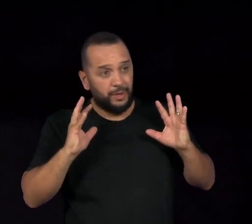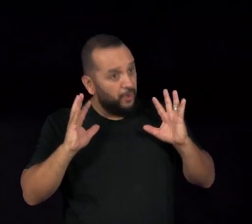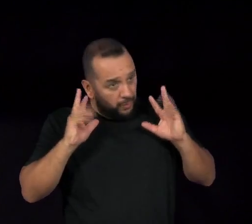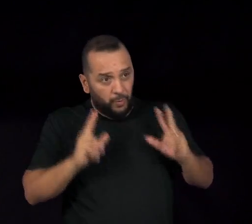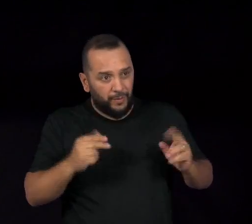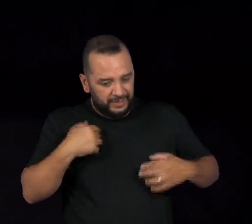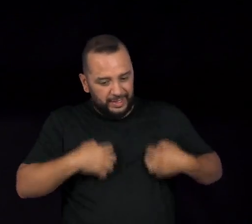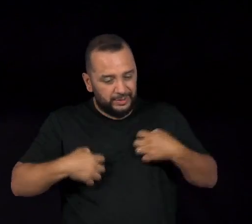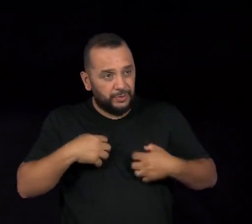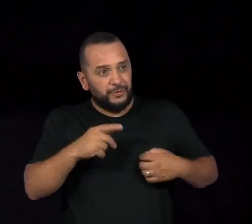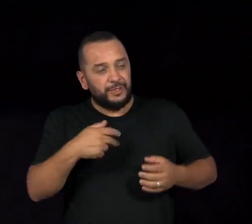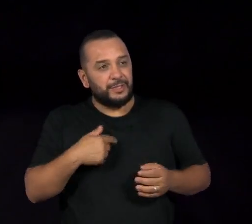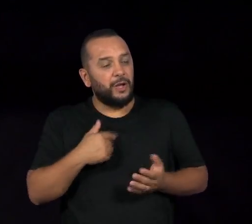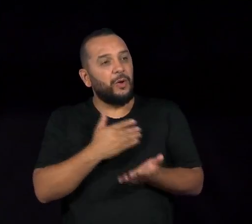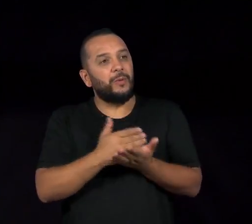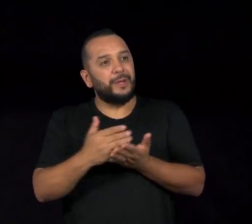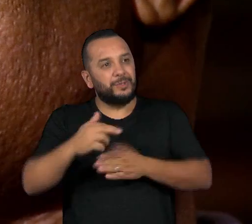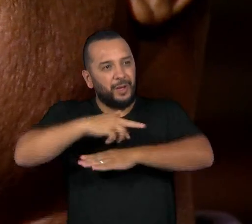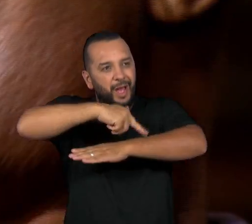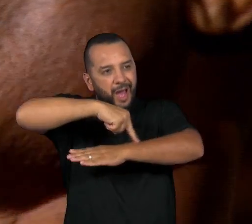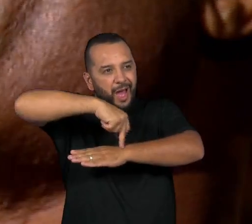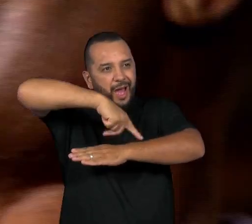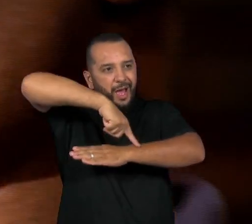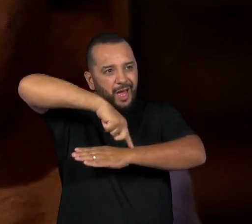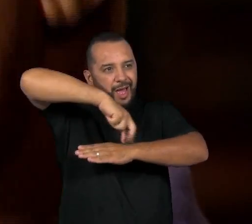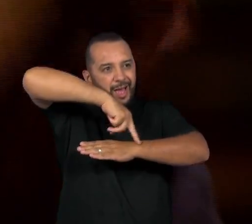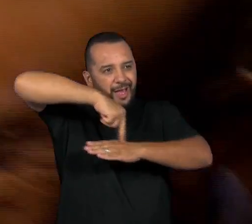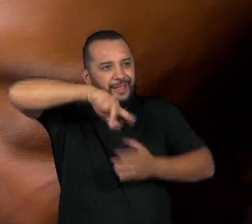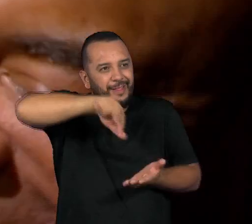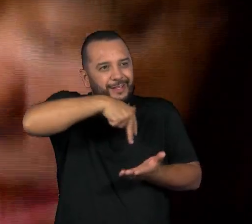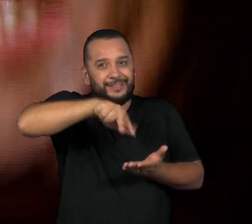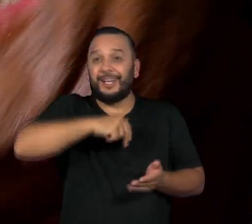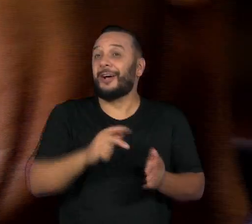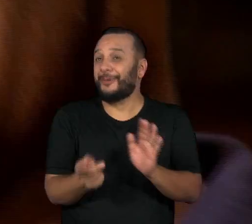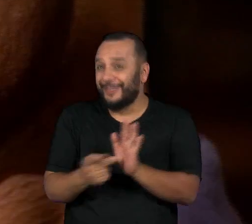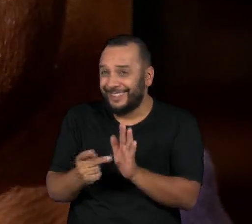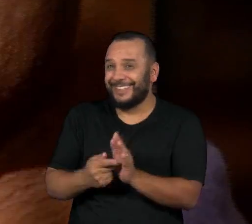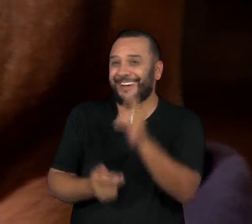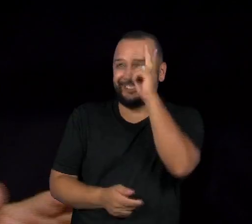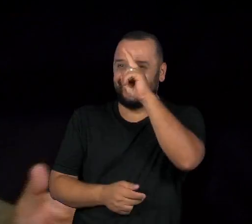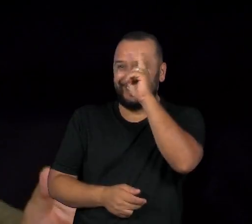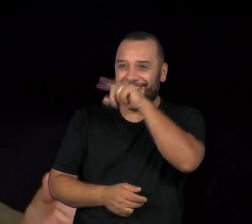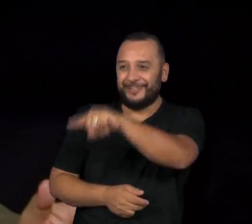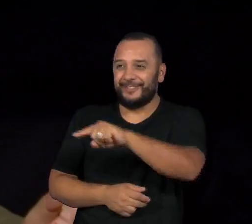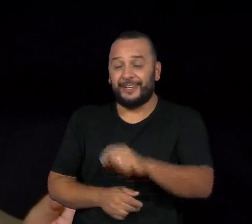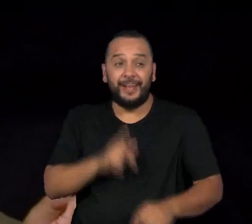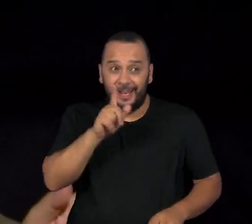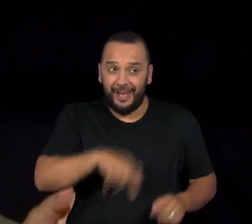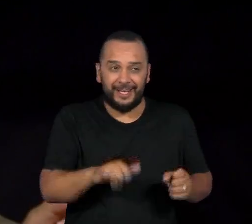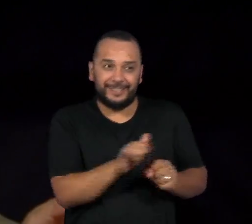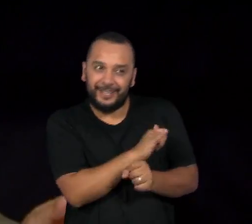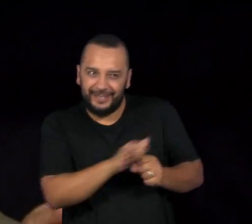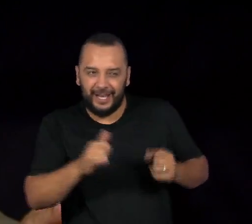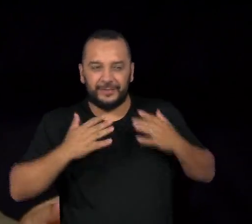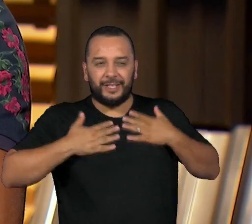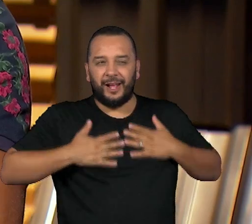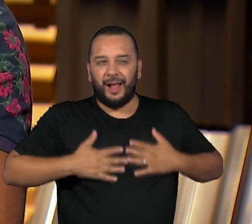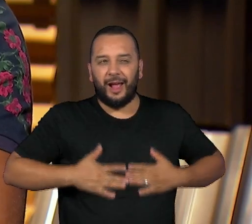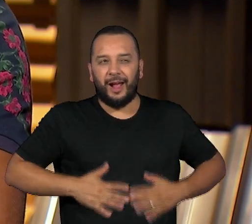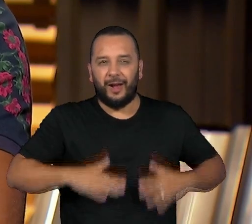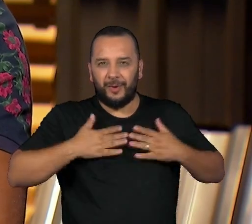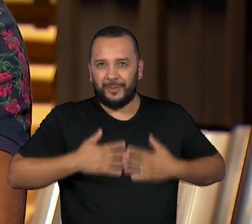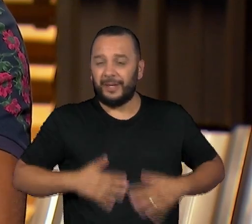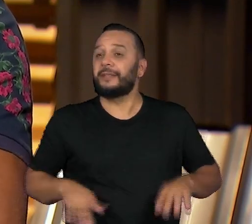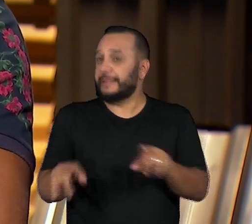você começou a dançar Michael Jackson. É verdade, eu lembro. É uma técnica de relaxamento essa?